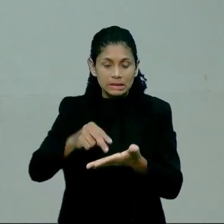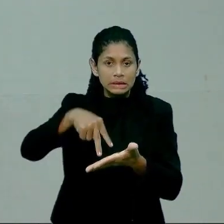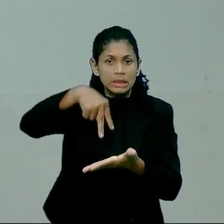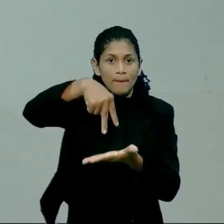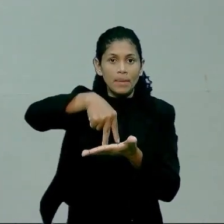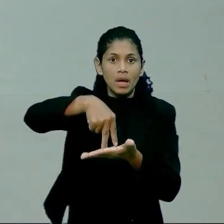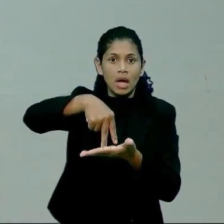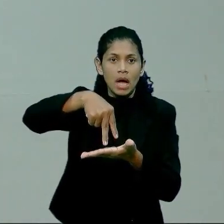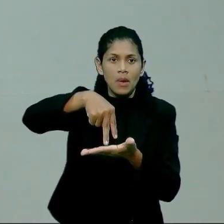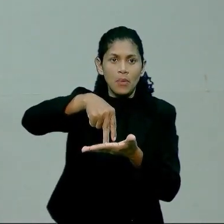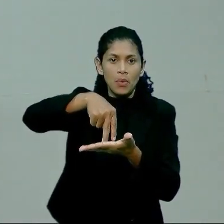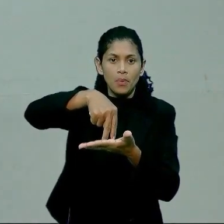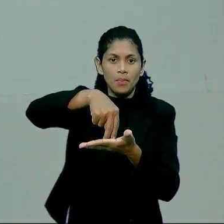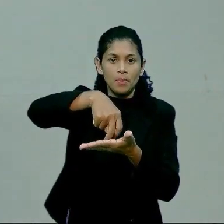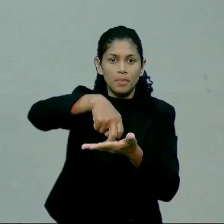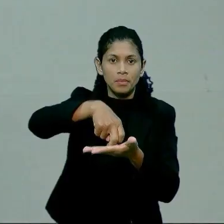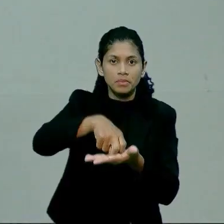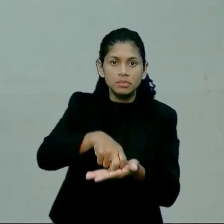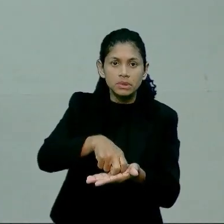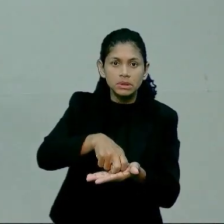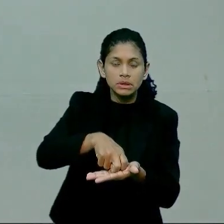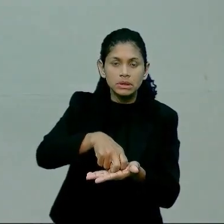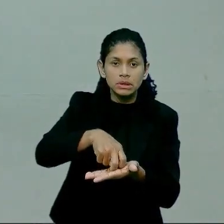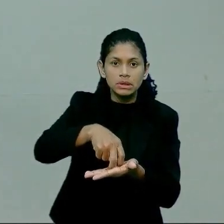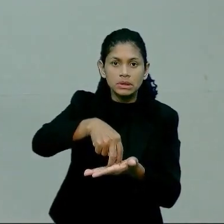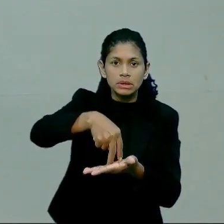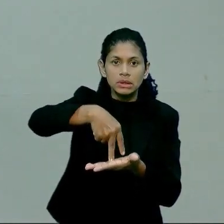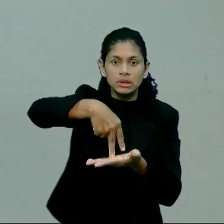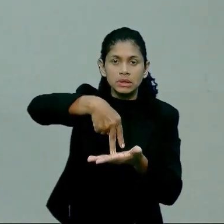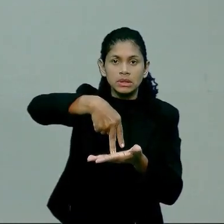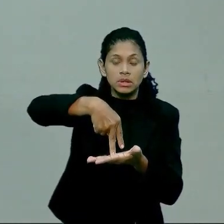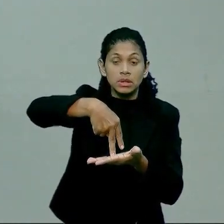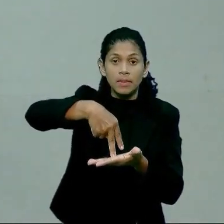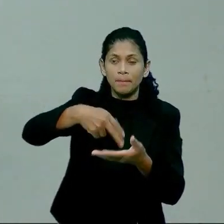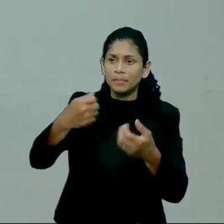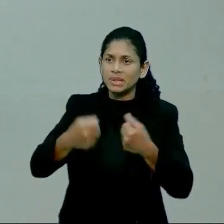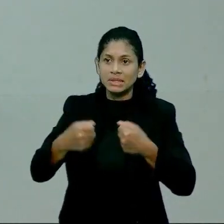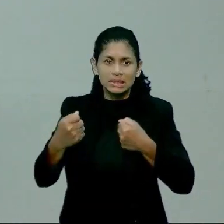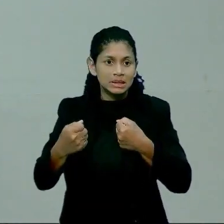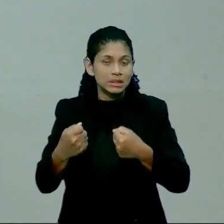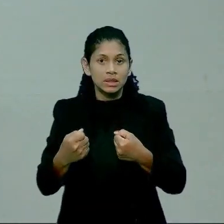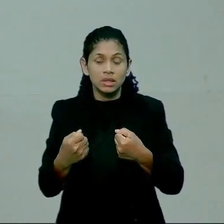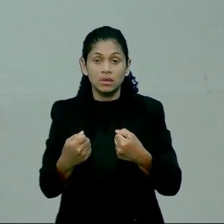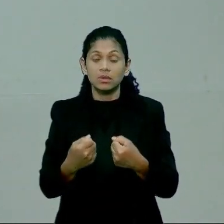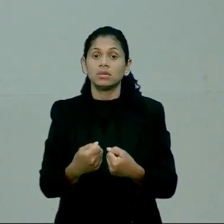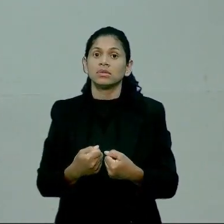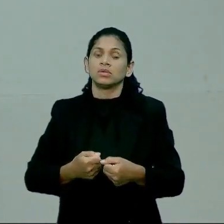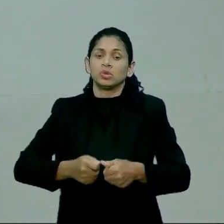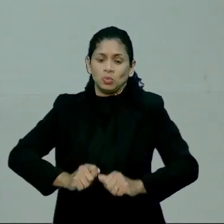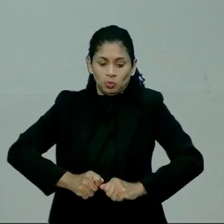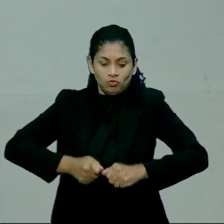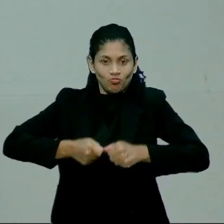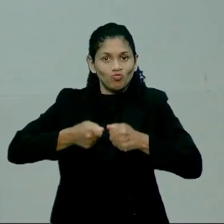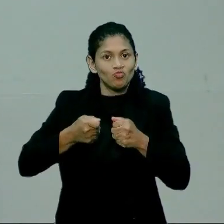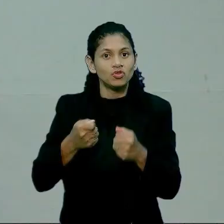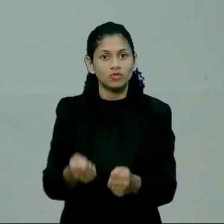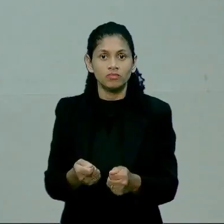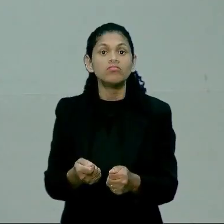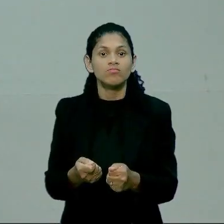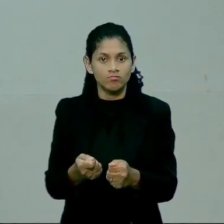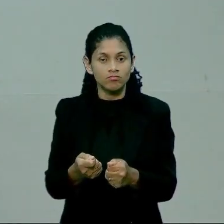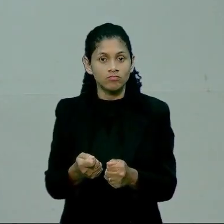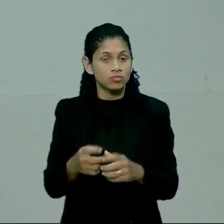fibras musculares do coxo posterior, do quadríceps. Aí você vai ficar, meu Deus, como tudo isso? Tudo isso é o sistema